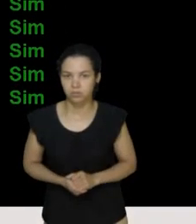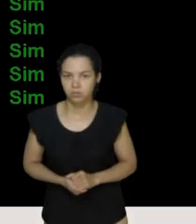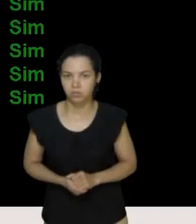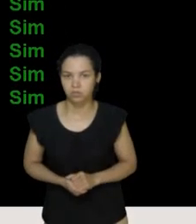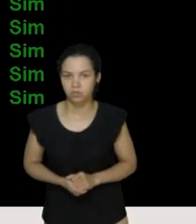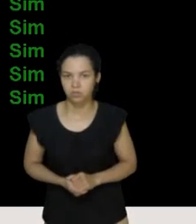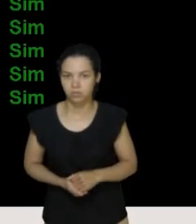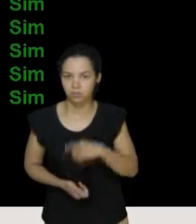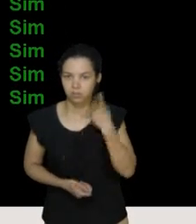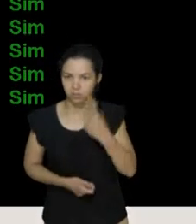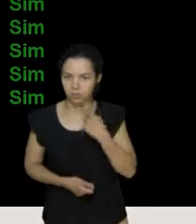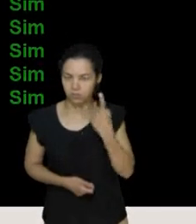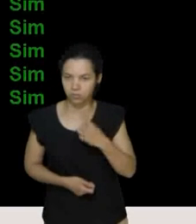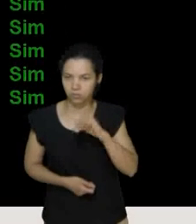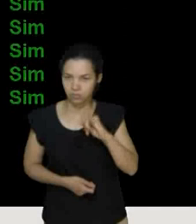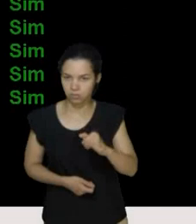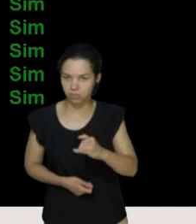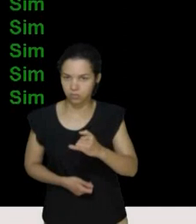Deputado Jerry.